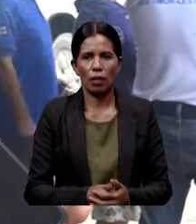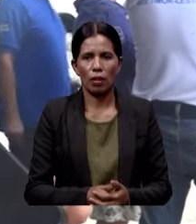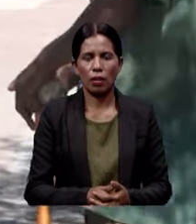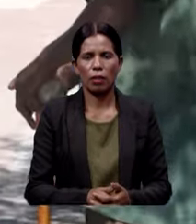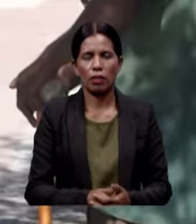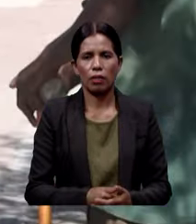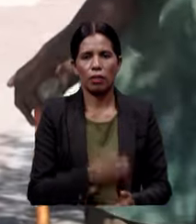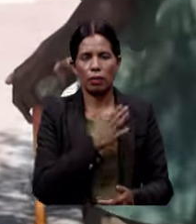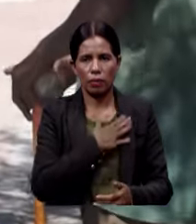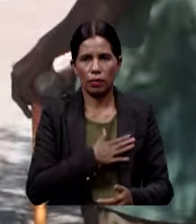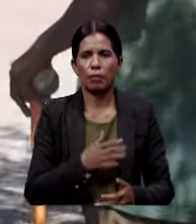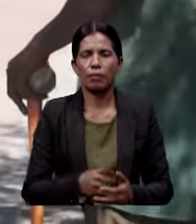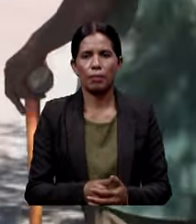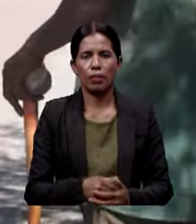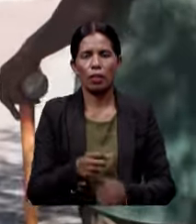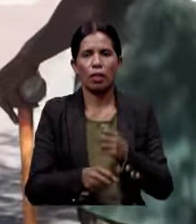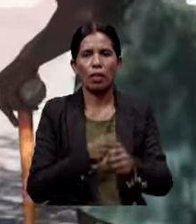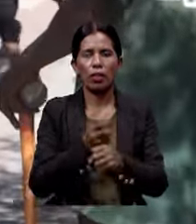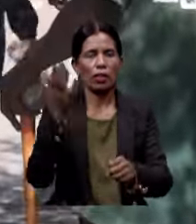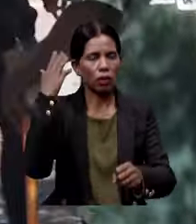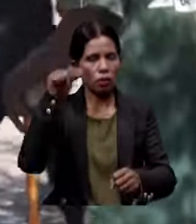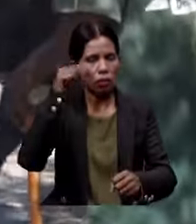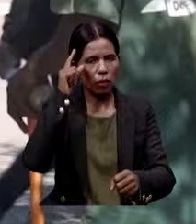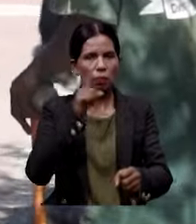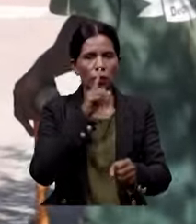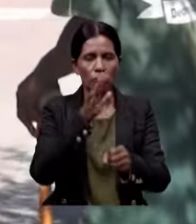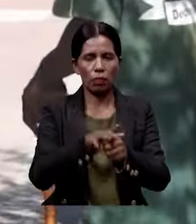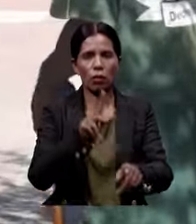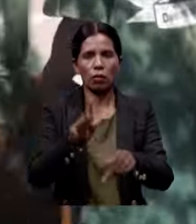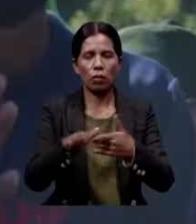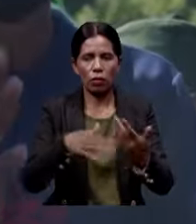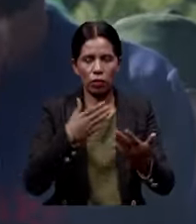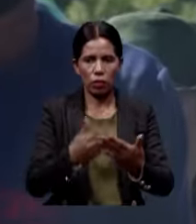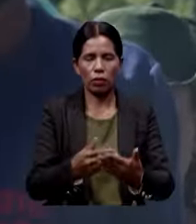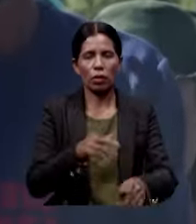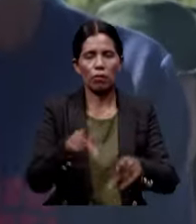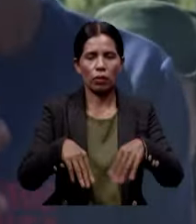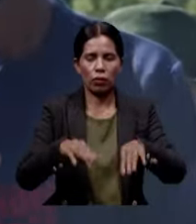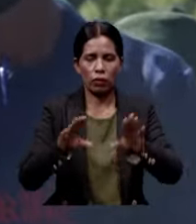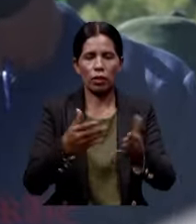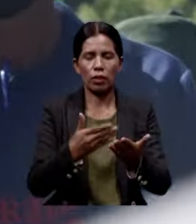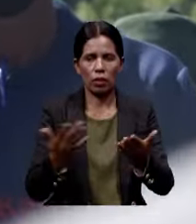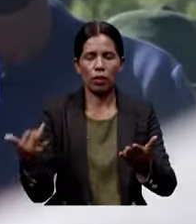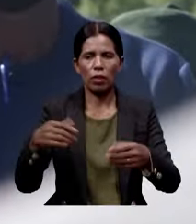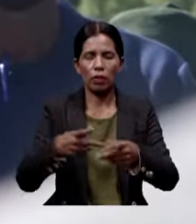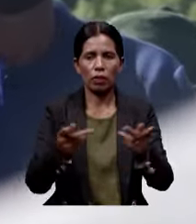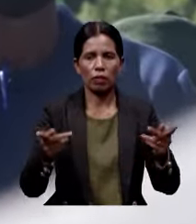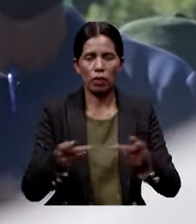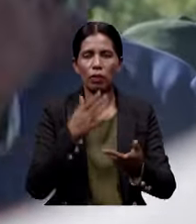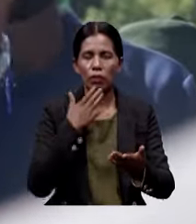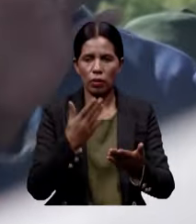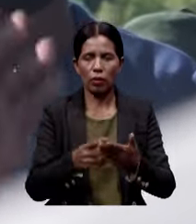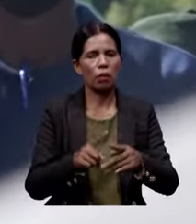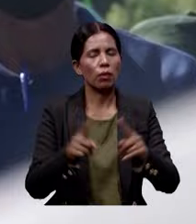pasensya. Antes ni yatin ang kutuk, governo promete ato muda hotu vendedores ambulantes sirene ba fati ne be digno,